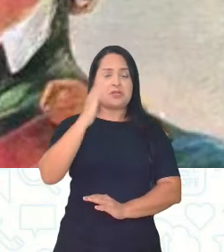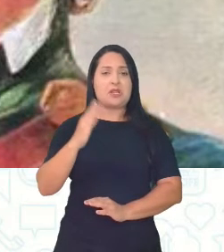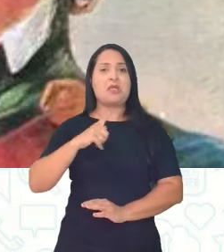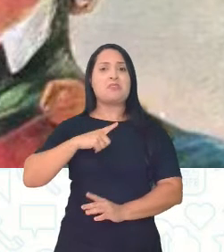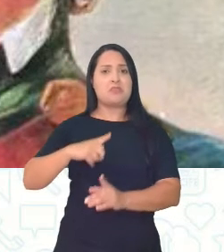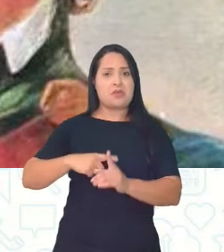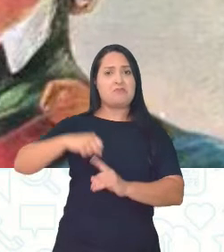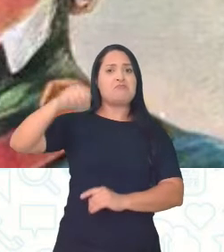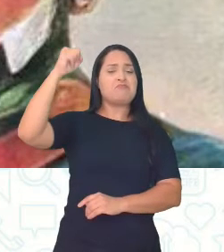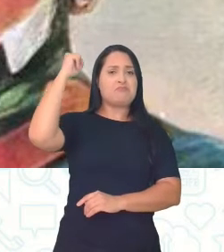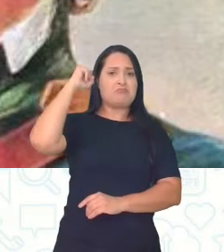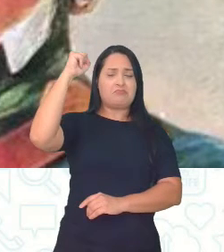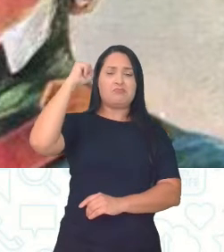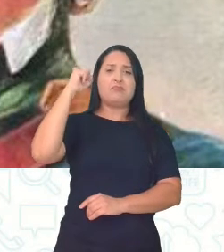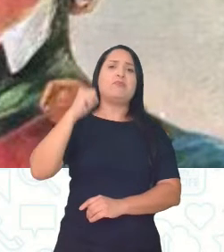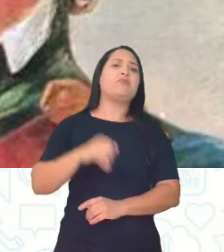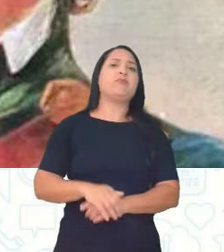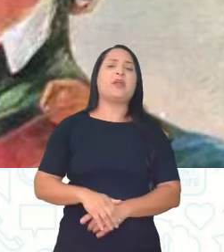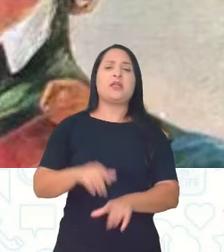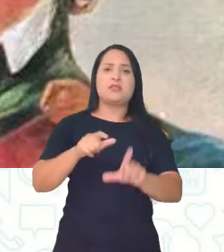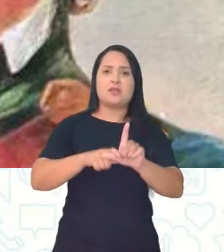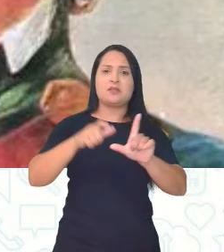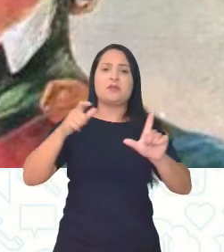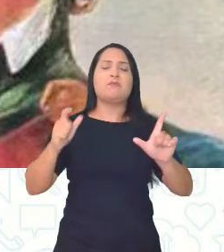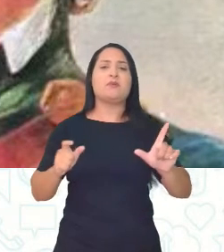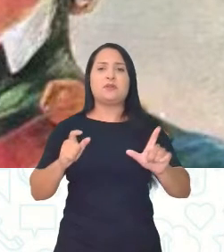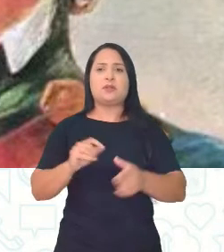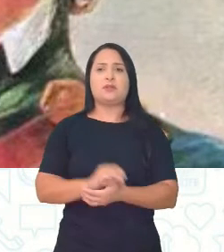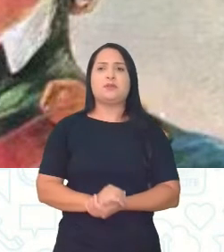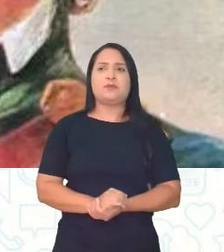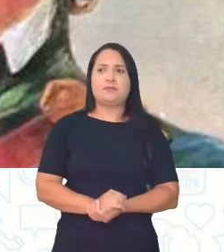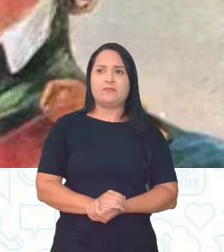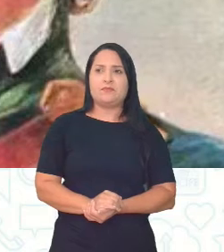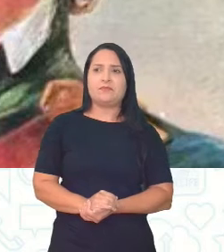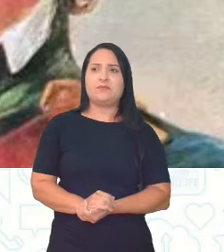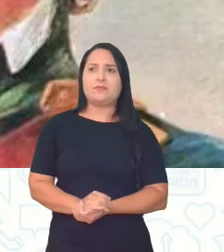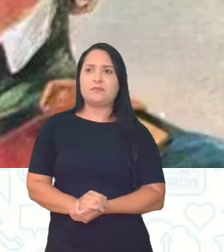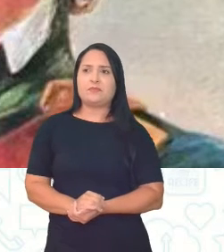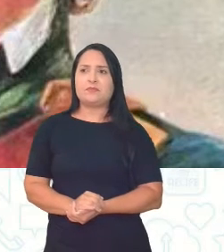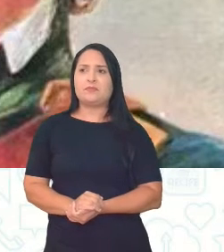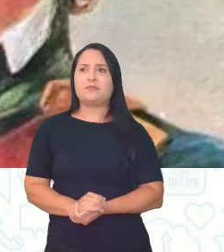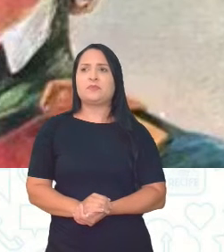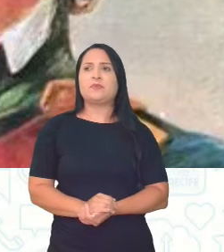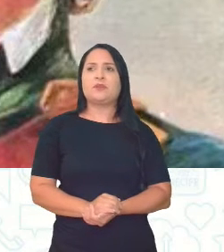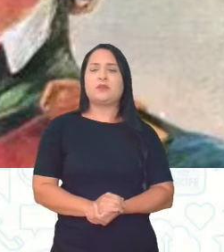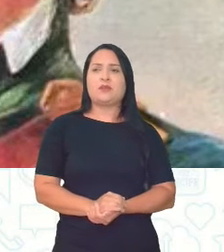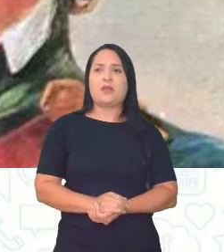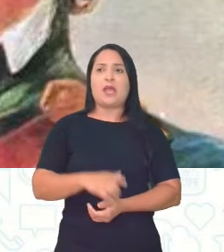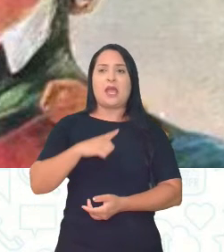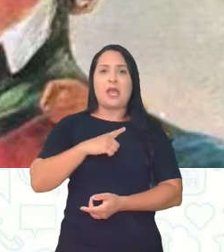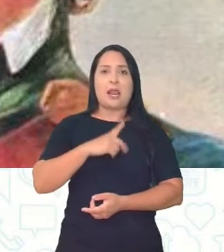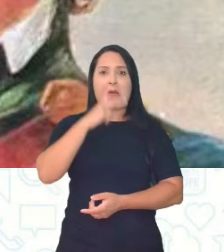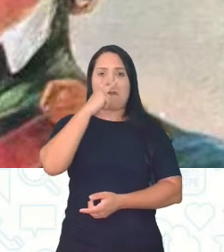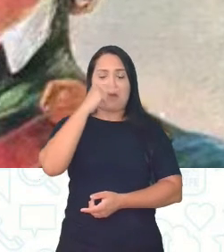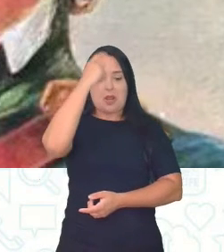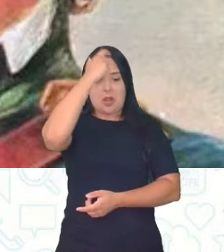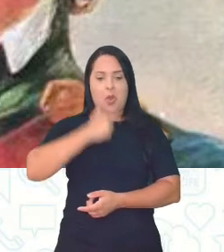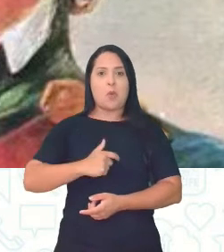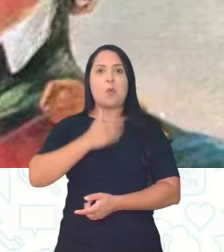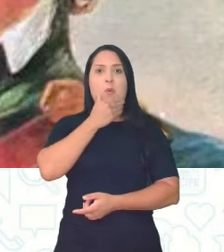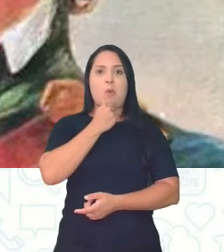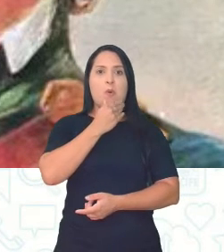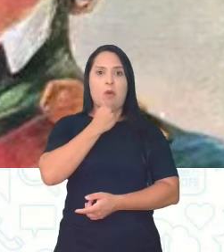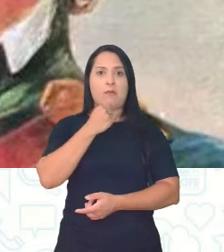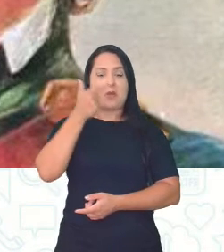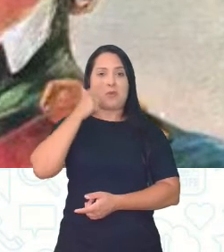da independência. E ela passou-se, professor Gilson, por homem para entrar no Exército. Veja só. Tá